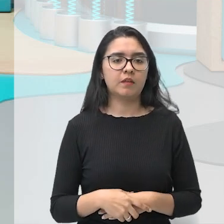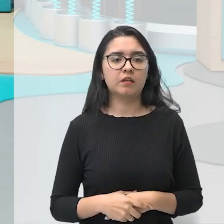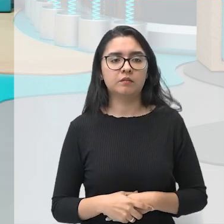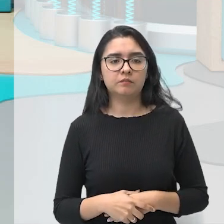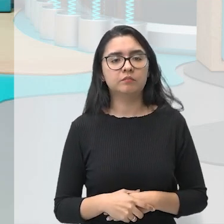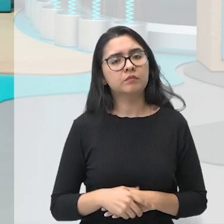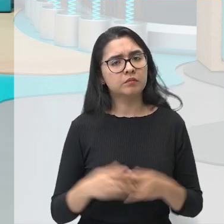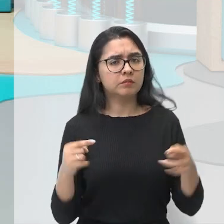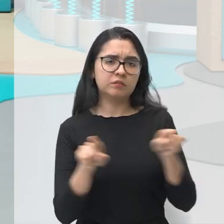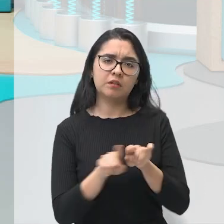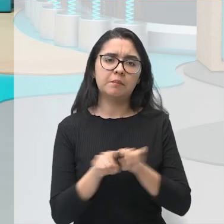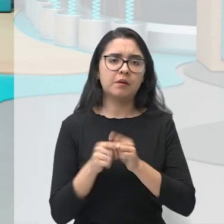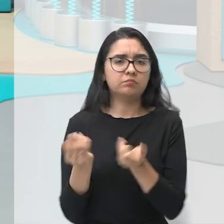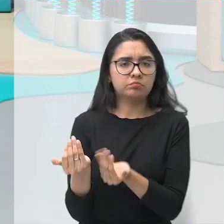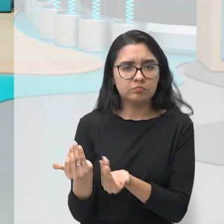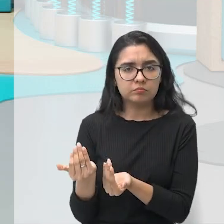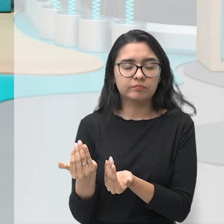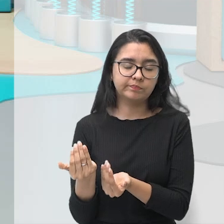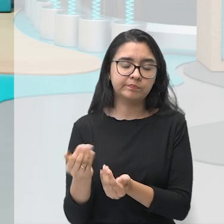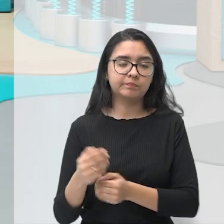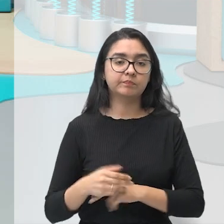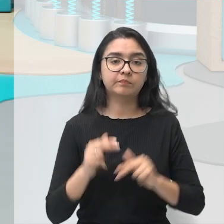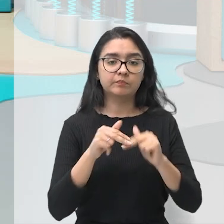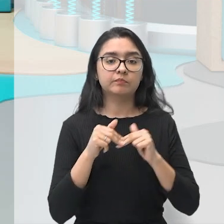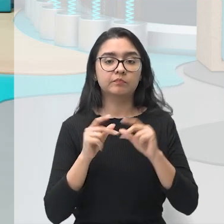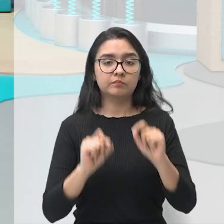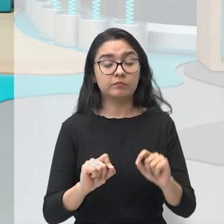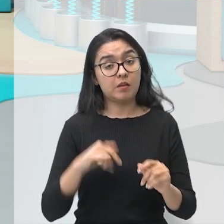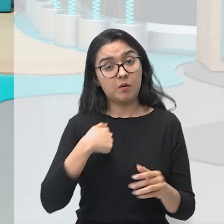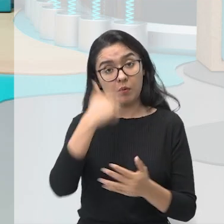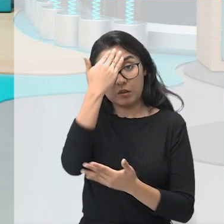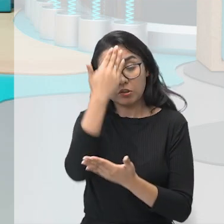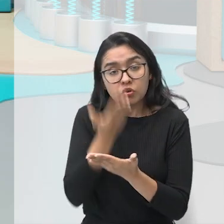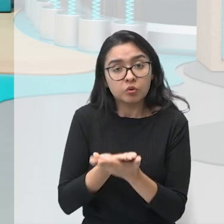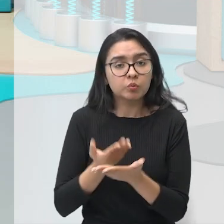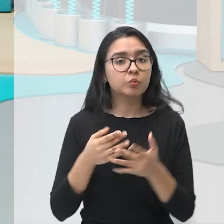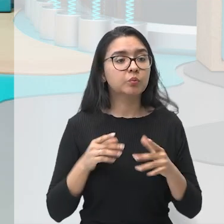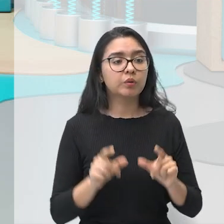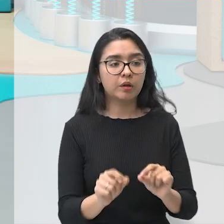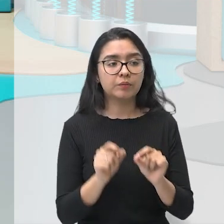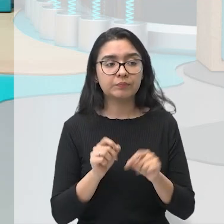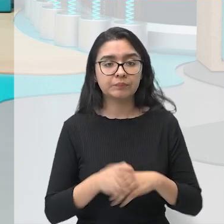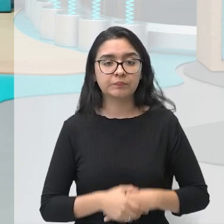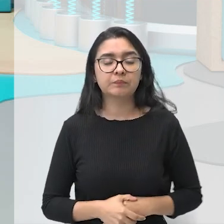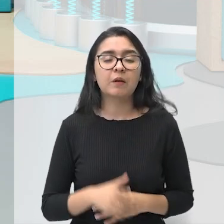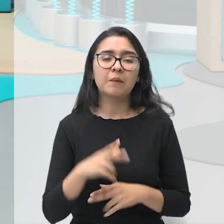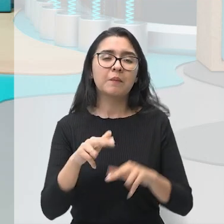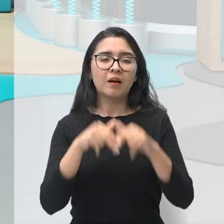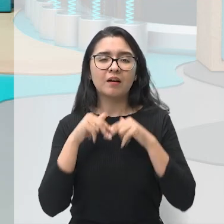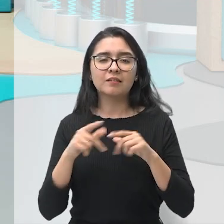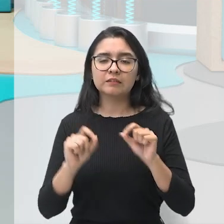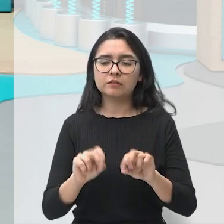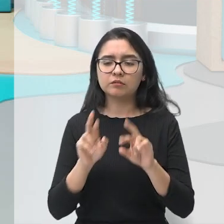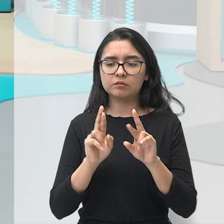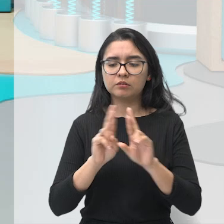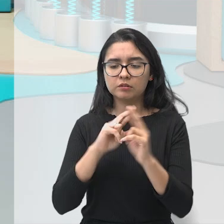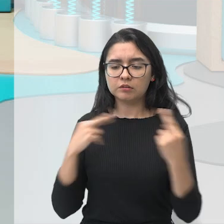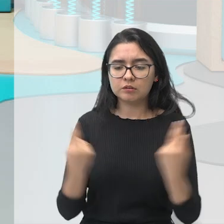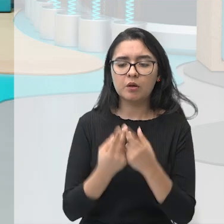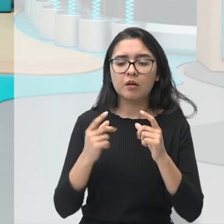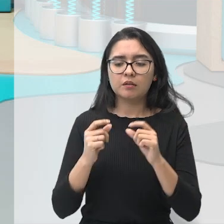né? Ali entre os jovens. Isso porque, acredito eu, que reúne aquela sensação